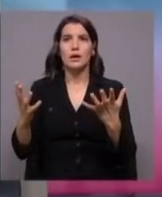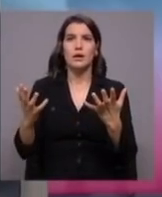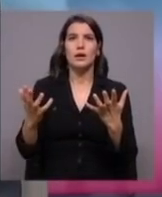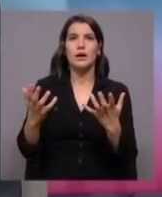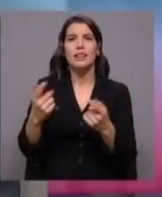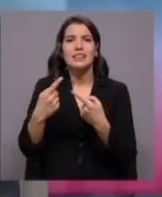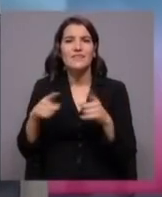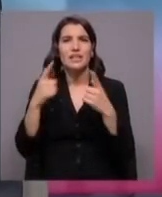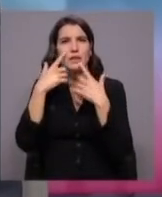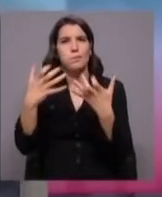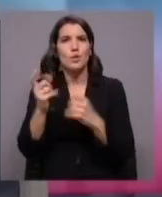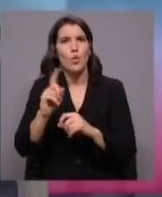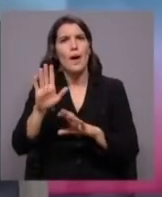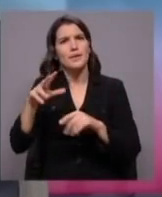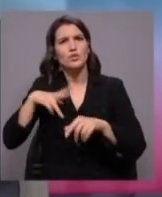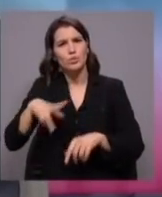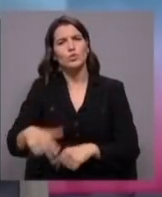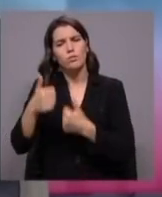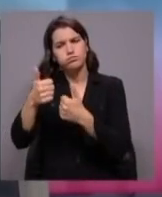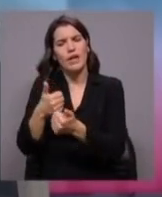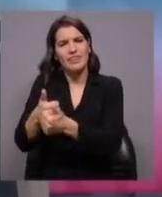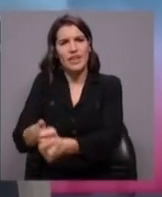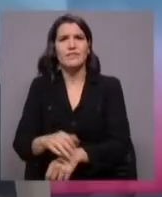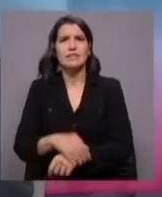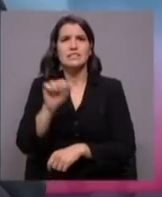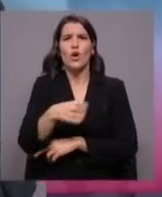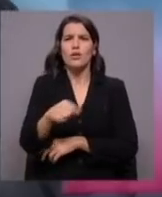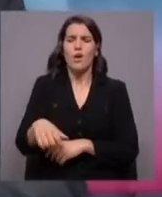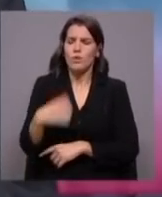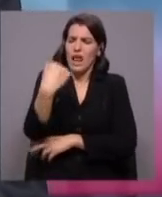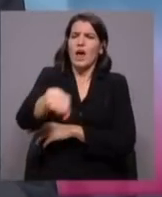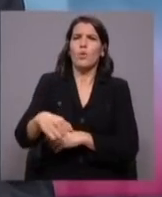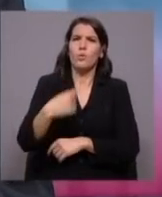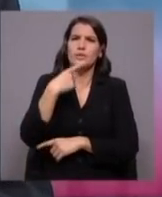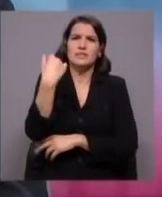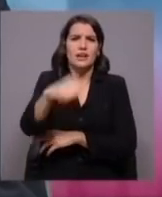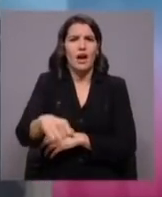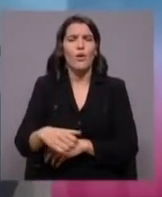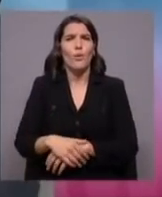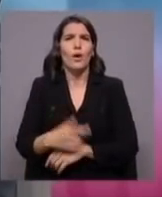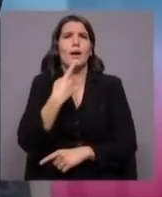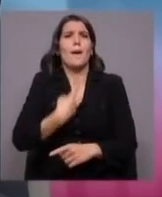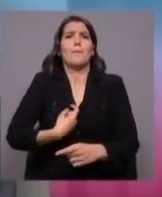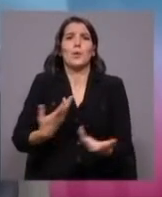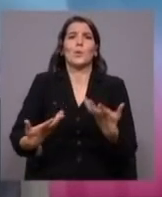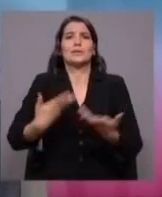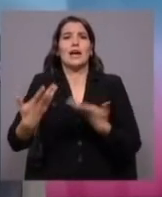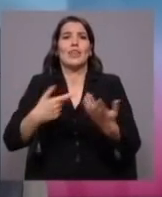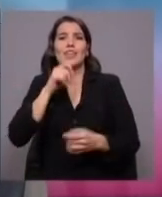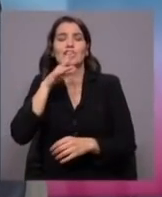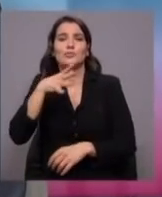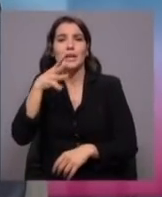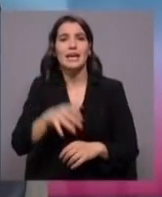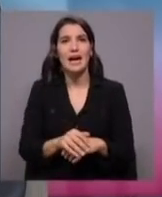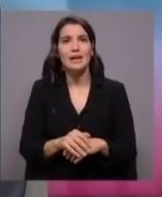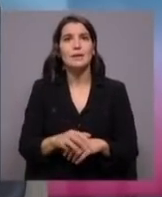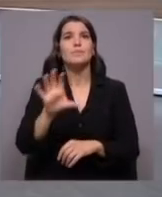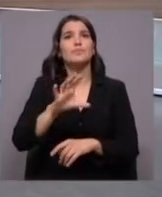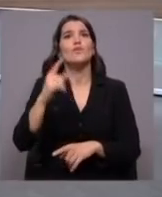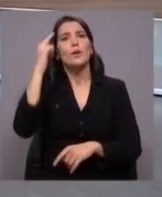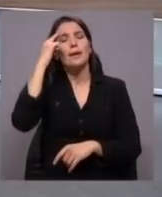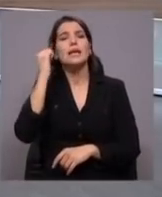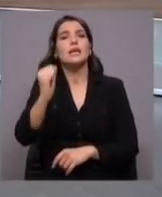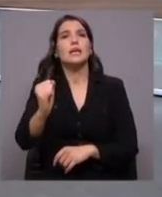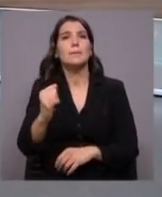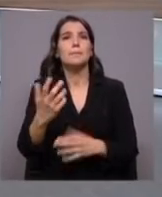muito grande. Mas eu acho que é o que temos. Mas sim que temos ou não? Para que... Não. Agora e a criação de um tipo de crime? Eu posso explicar e a criação de um tipo de crime com uma pena que